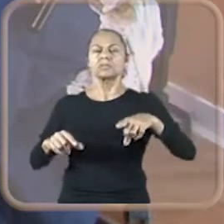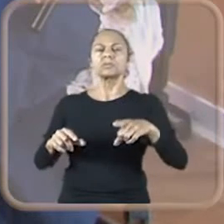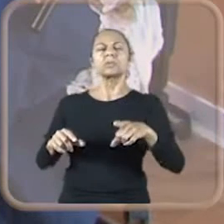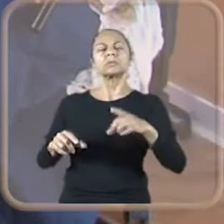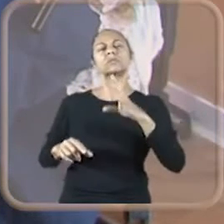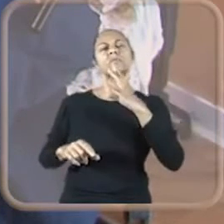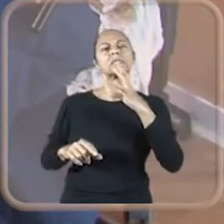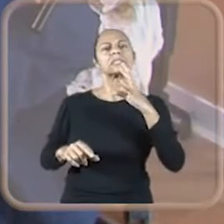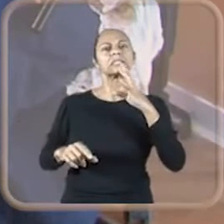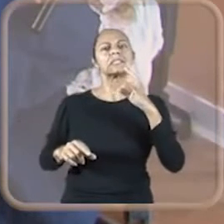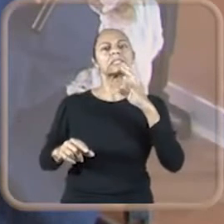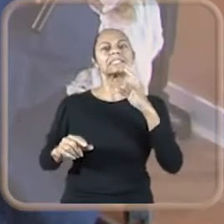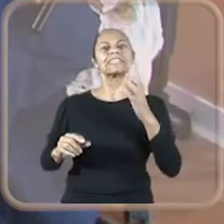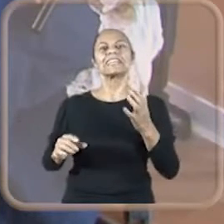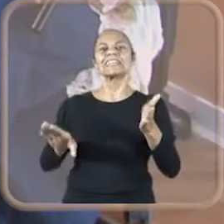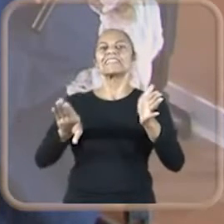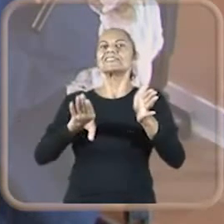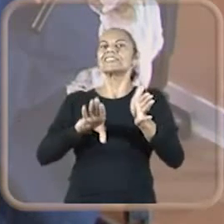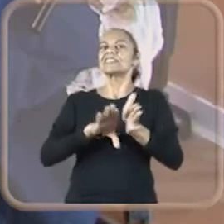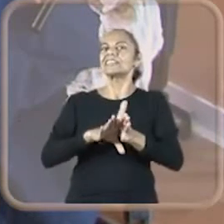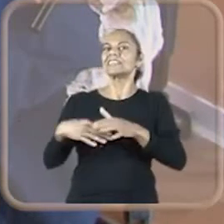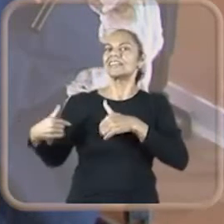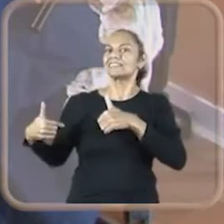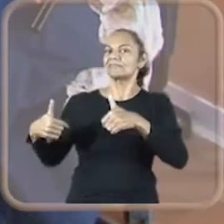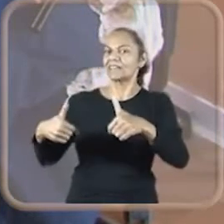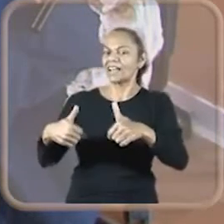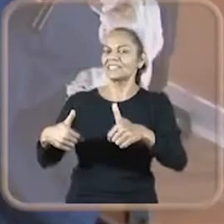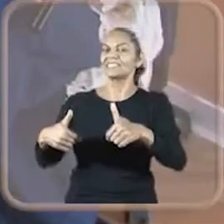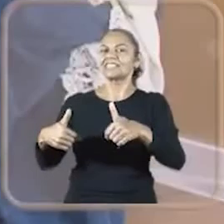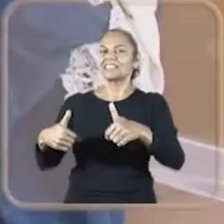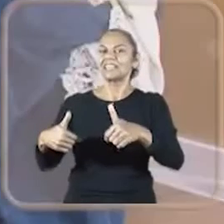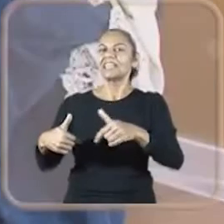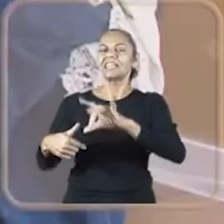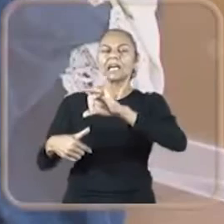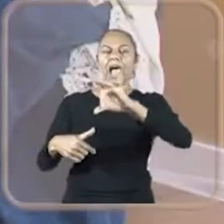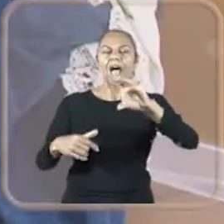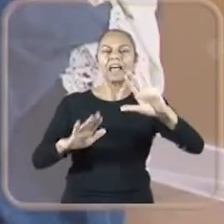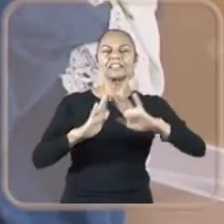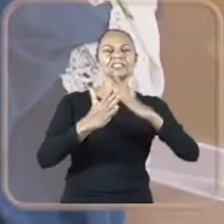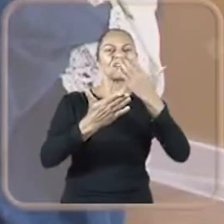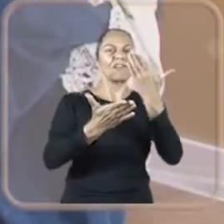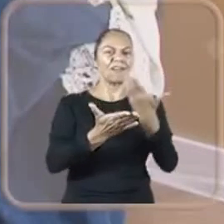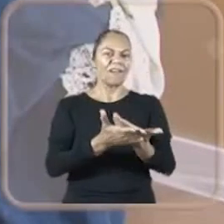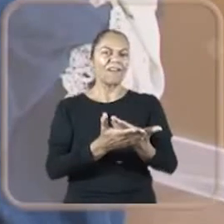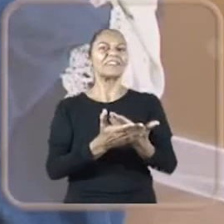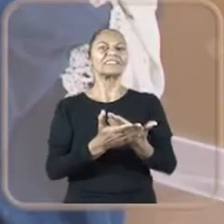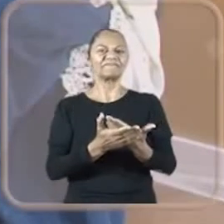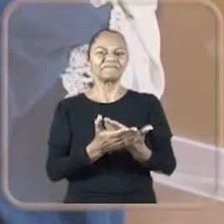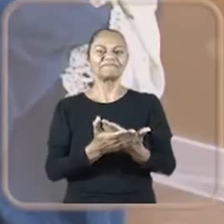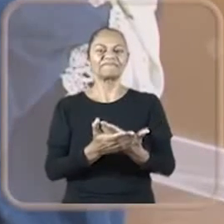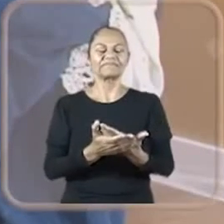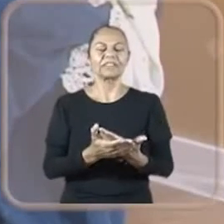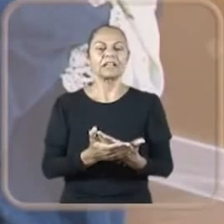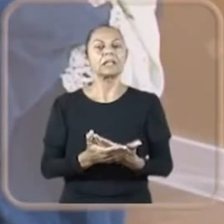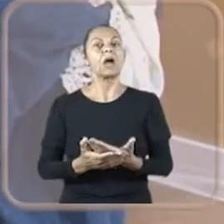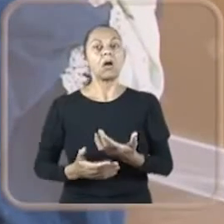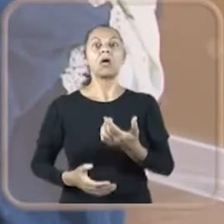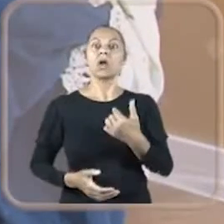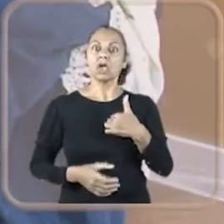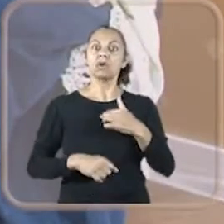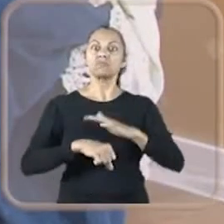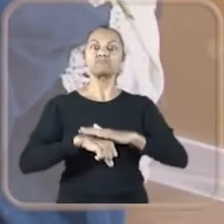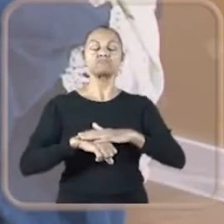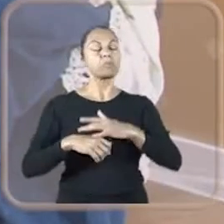escola para a gente conhecer mais de perto ainda a chegada dessas práticas nas nossas unidades. Pode ser, doutora? Claro, pode